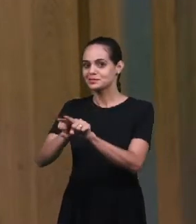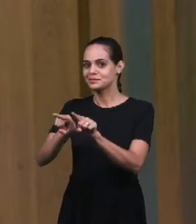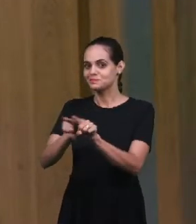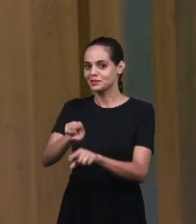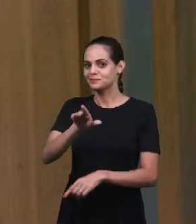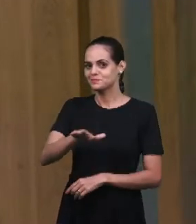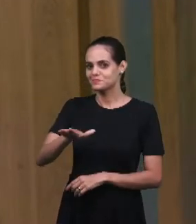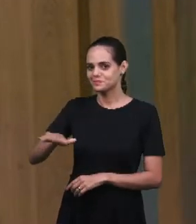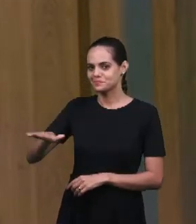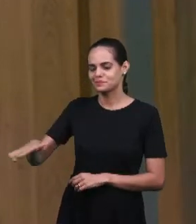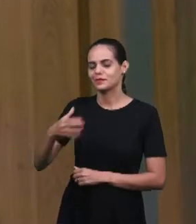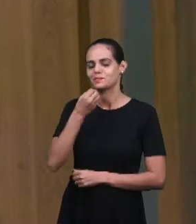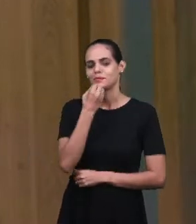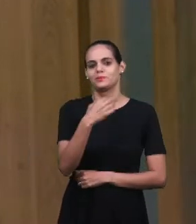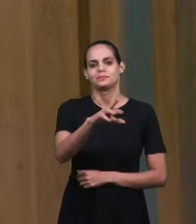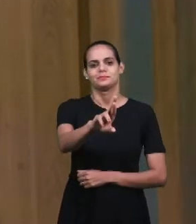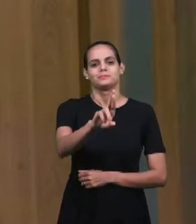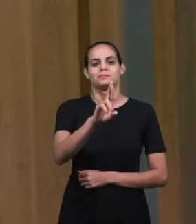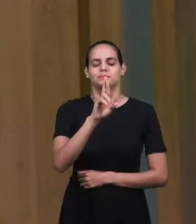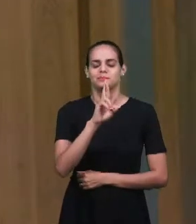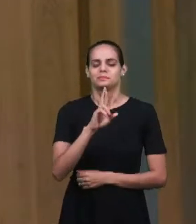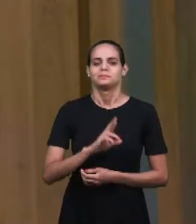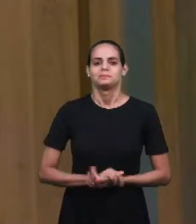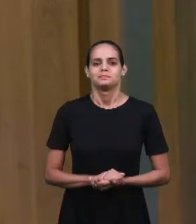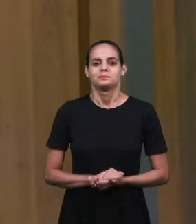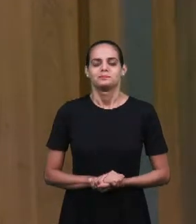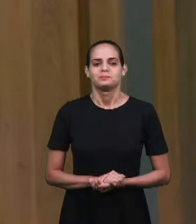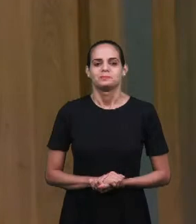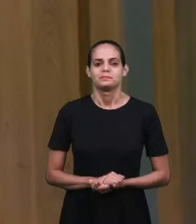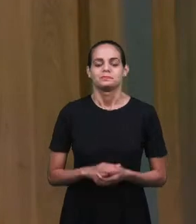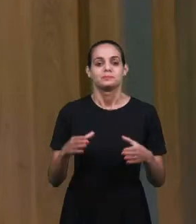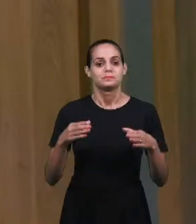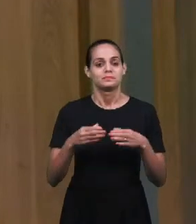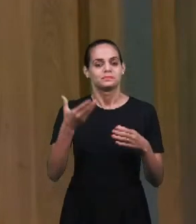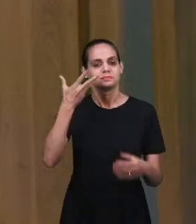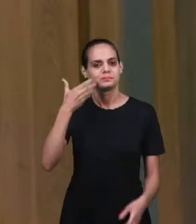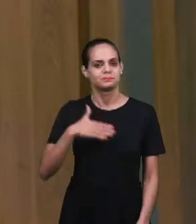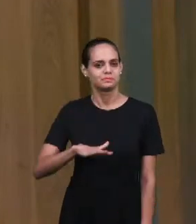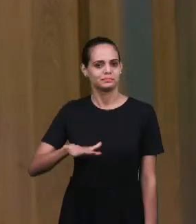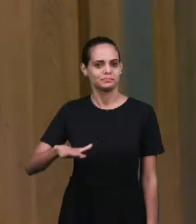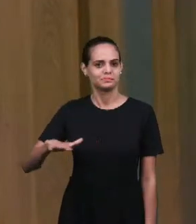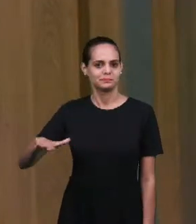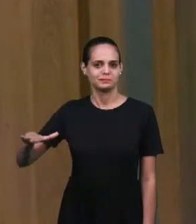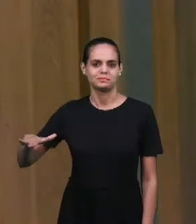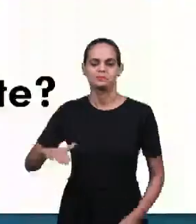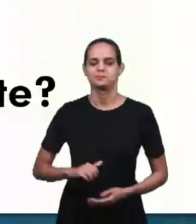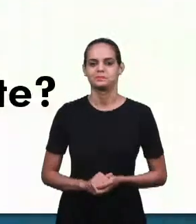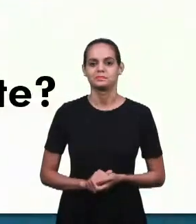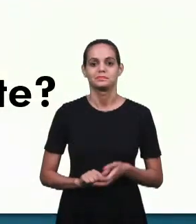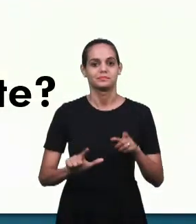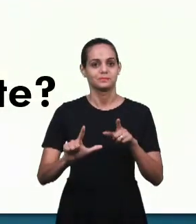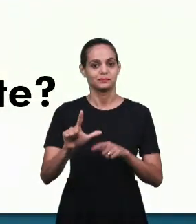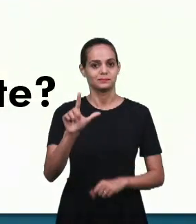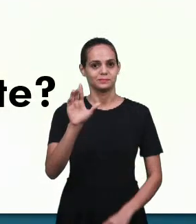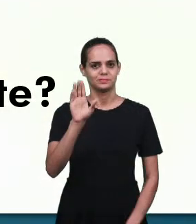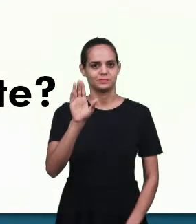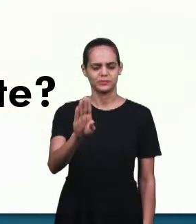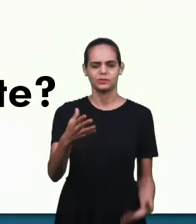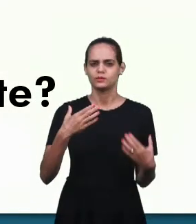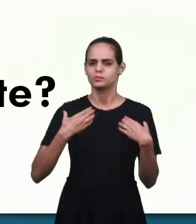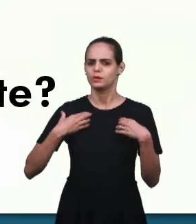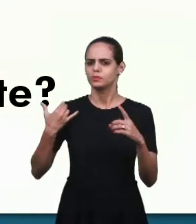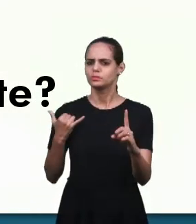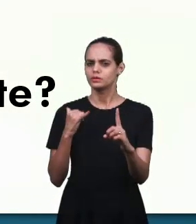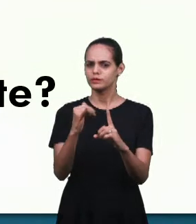nosso querido aqui, o Samuel, da classe de crianças. Agora a letra B, quando diz assim, profeticamente todos os crentes foram incluídos,